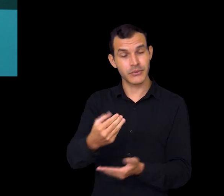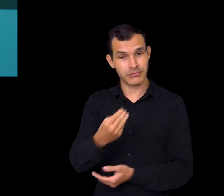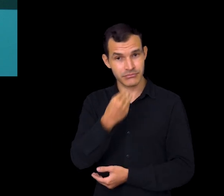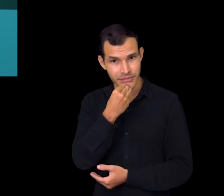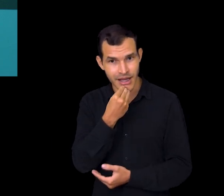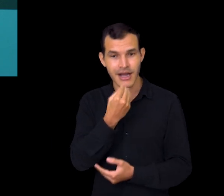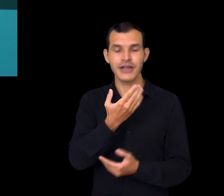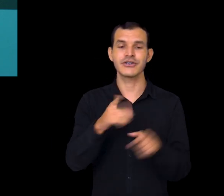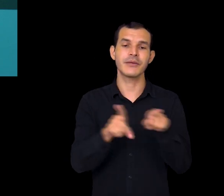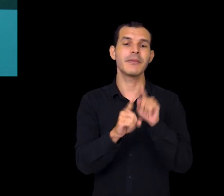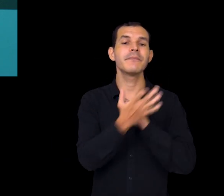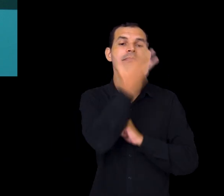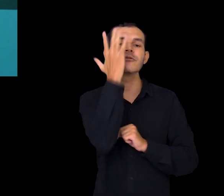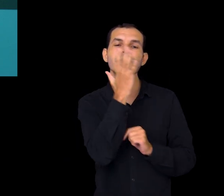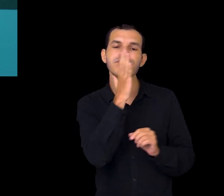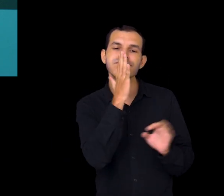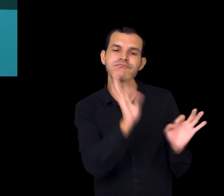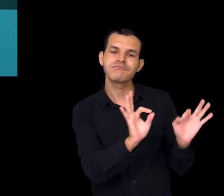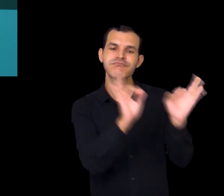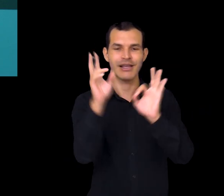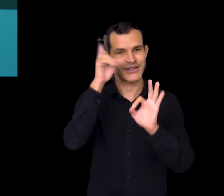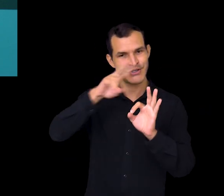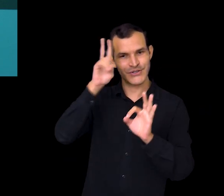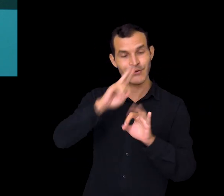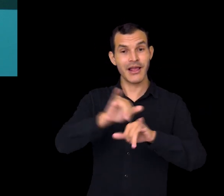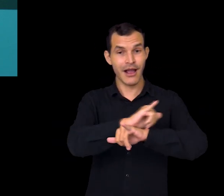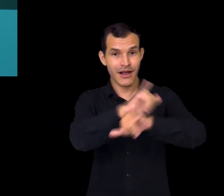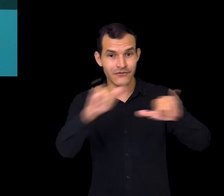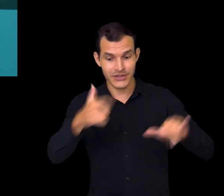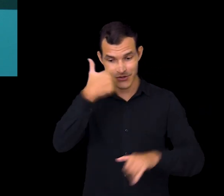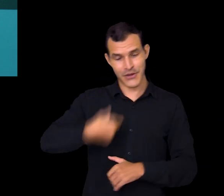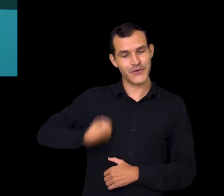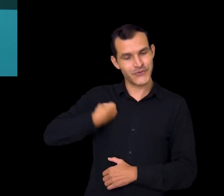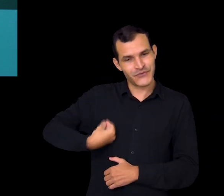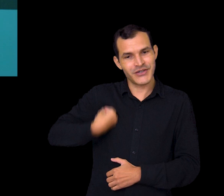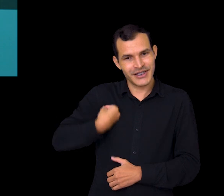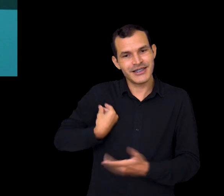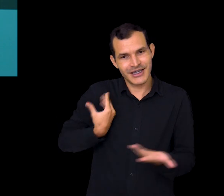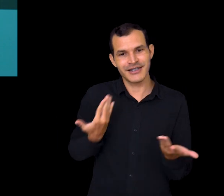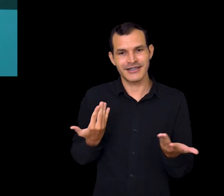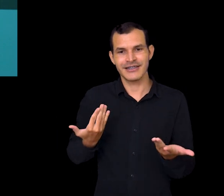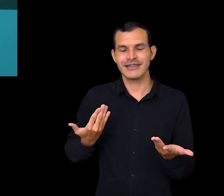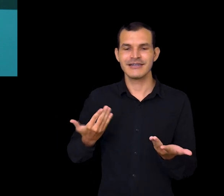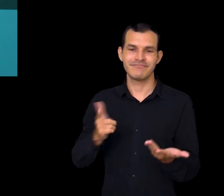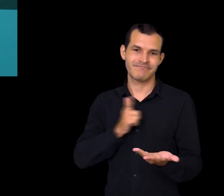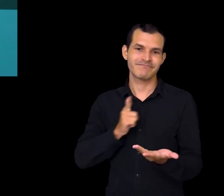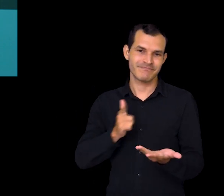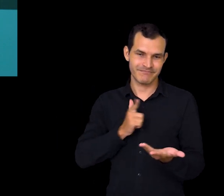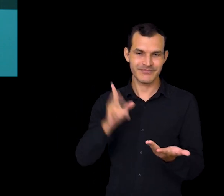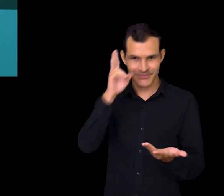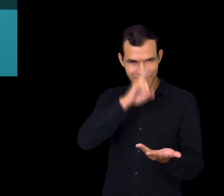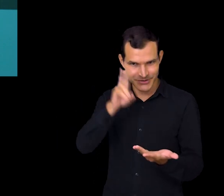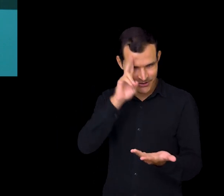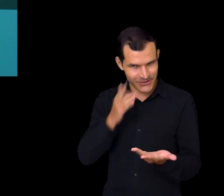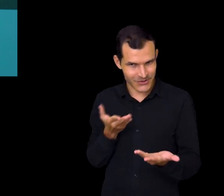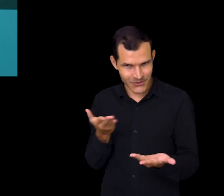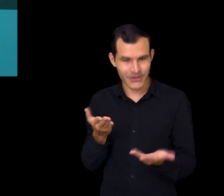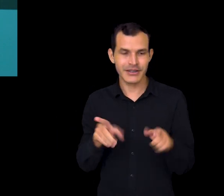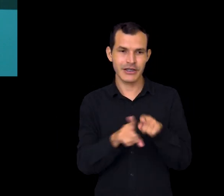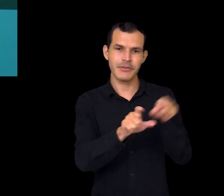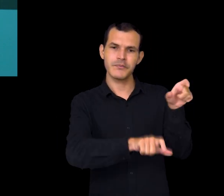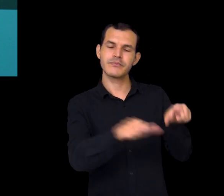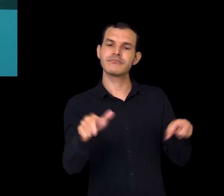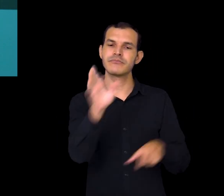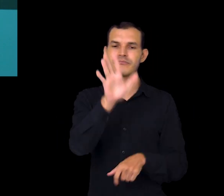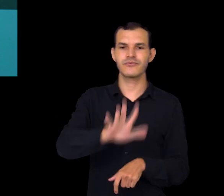essa história e dizer que isso faz parte da minha vida e eu acho que deve fazer parte de todo brasileiro. Nós precisamos muito disso, nós temos um país fantástico